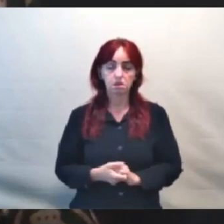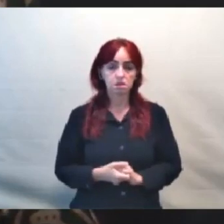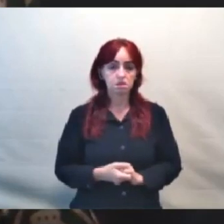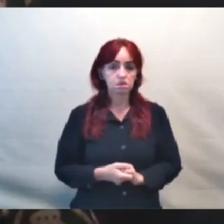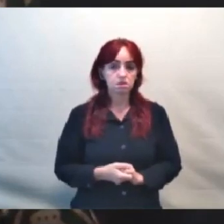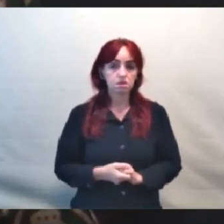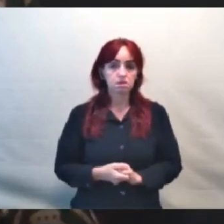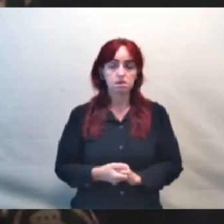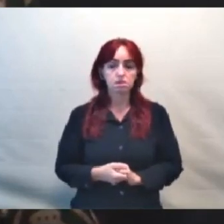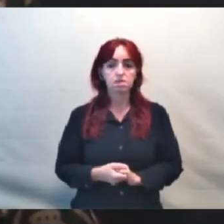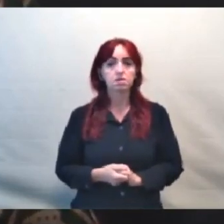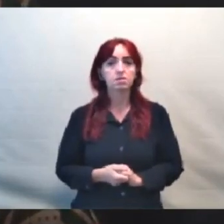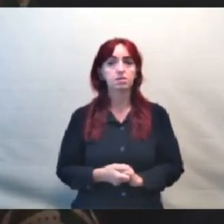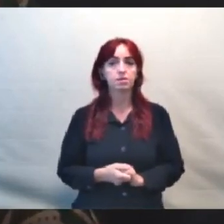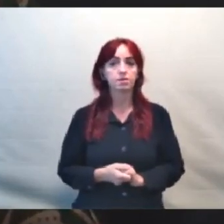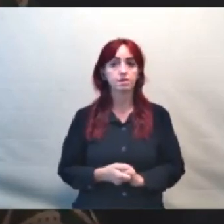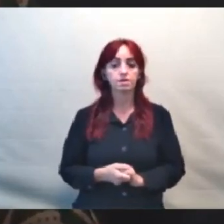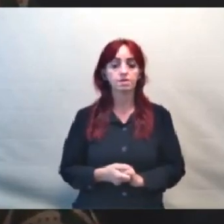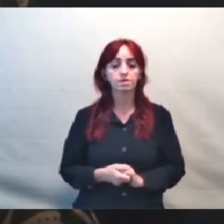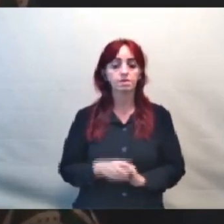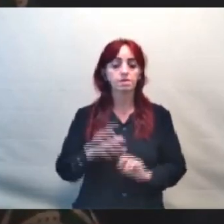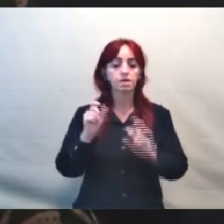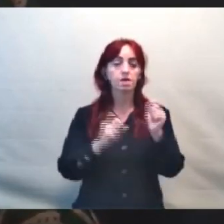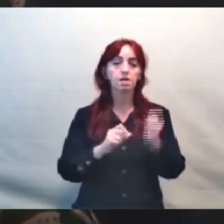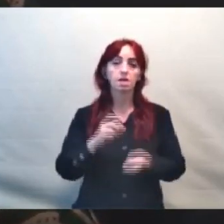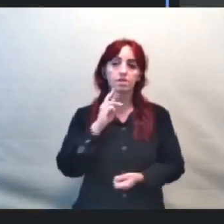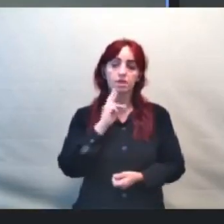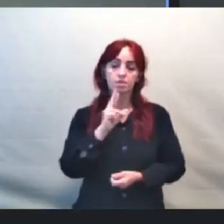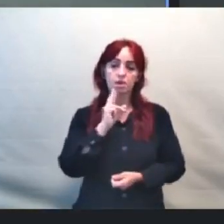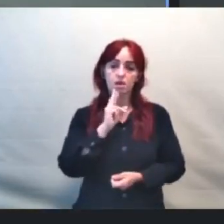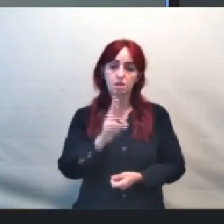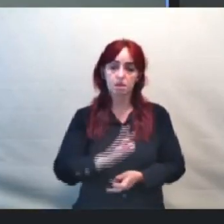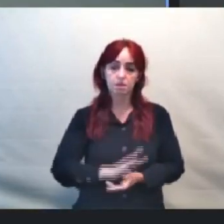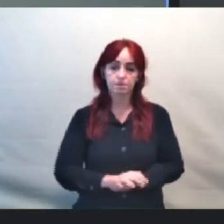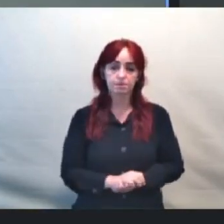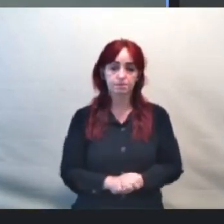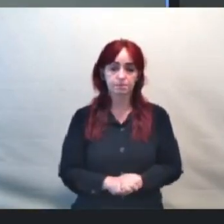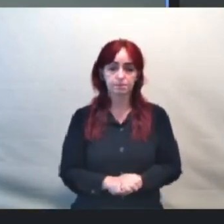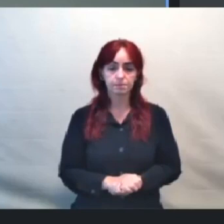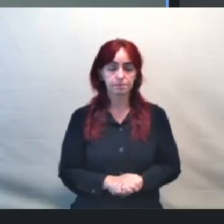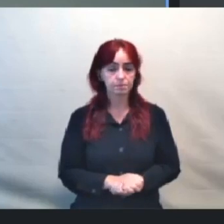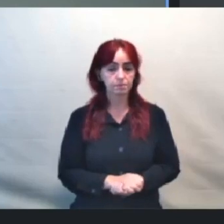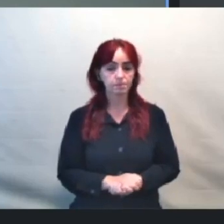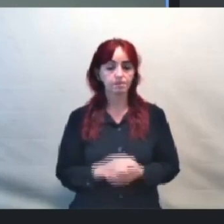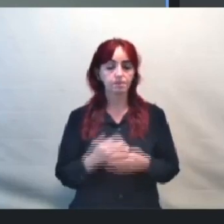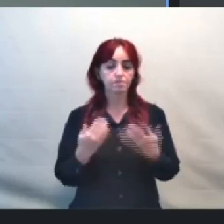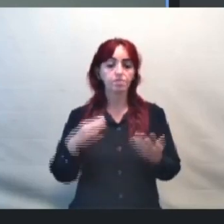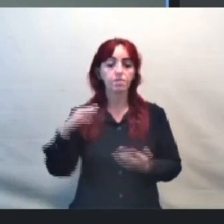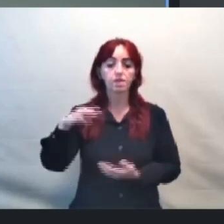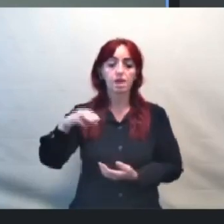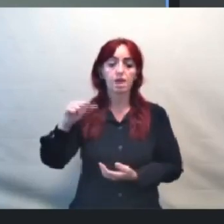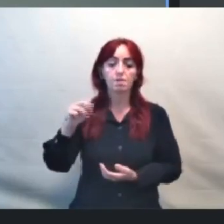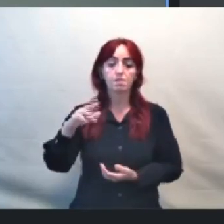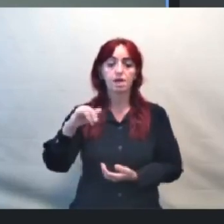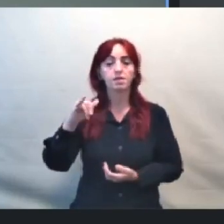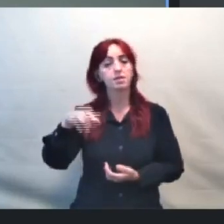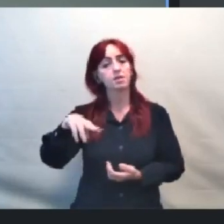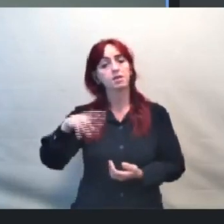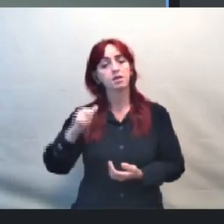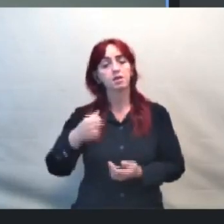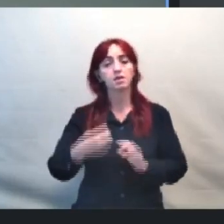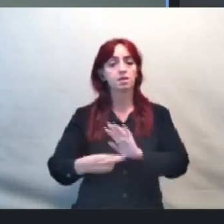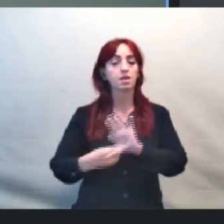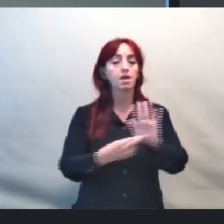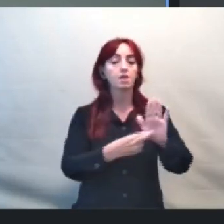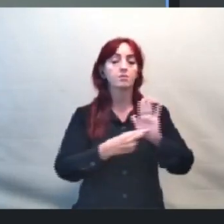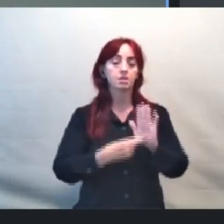Bruno, quem vai responder? Só para seguir a ordem aqui, Marina, você está representando a Secretaria de Governo, poder falar sobre